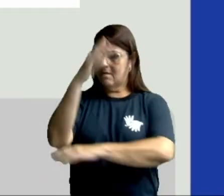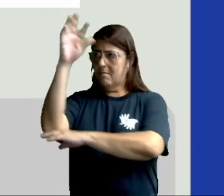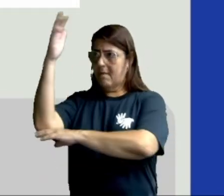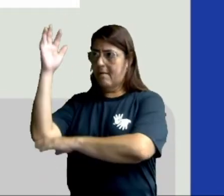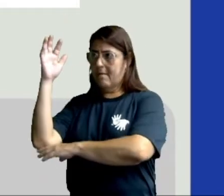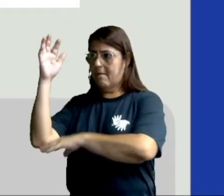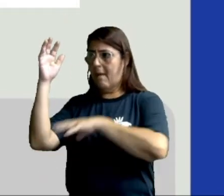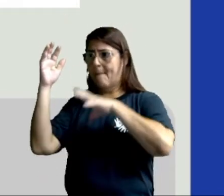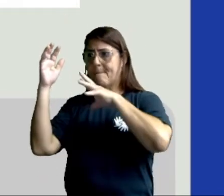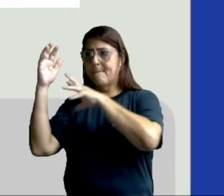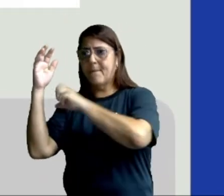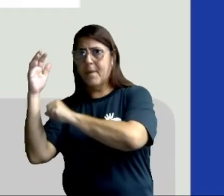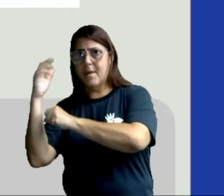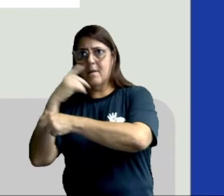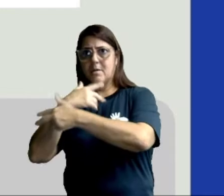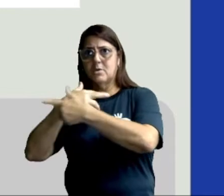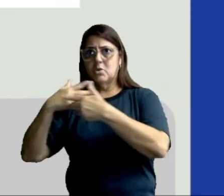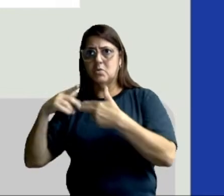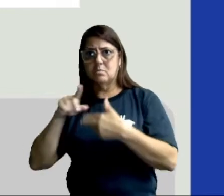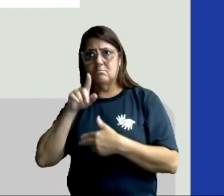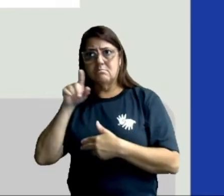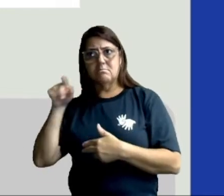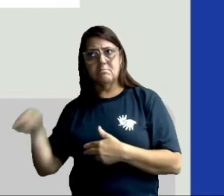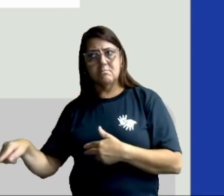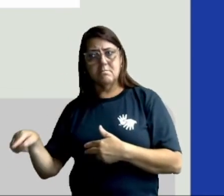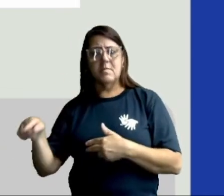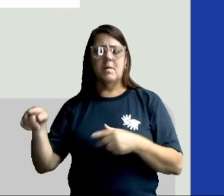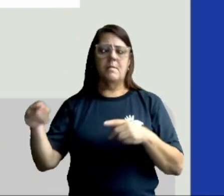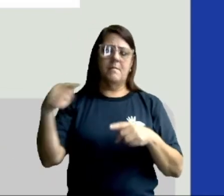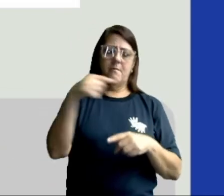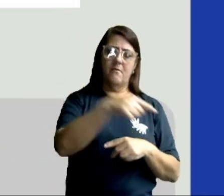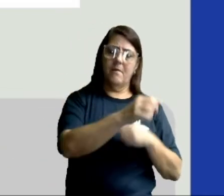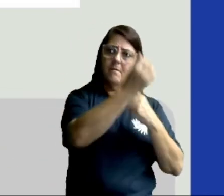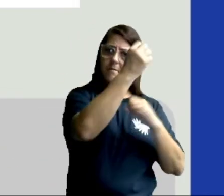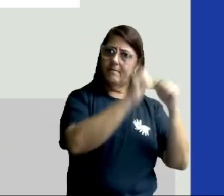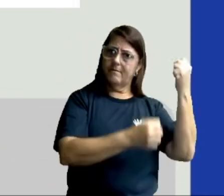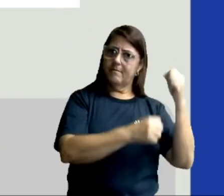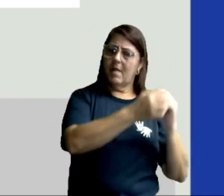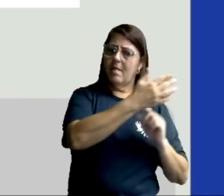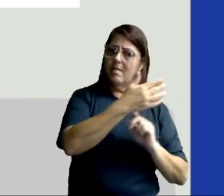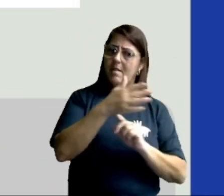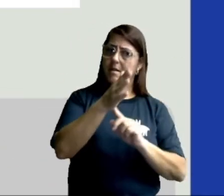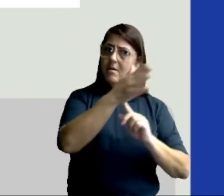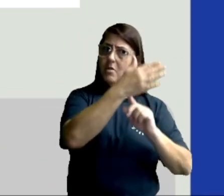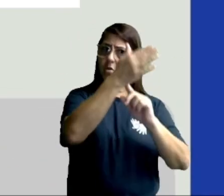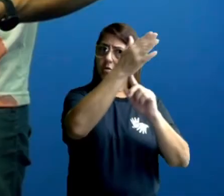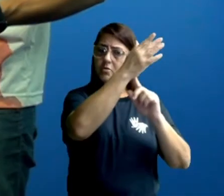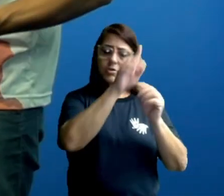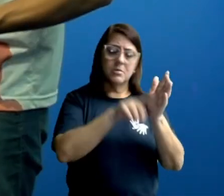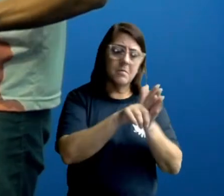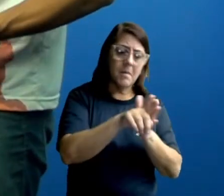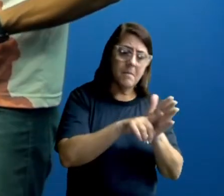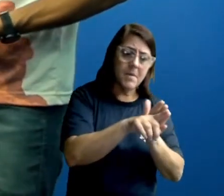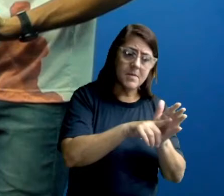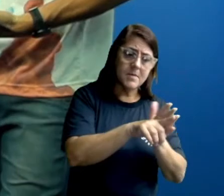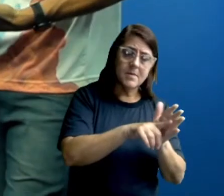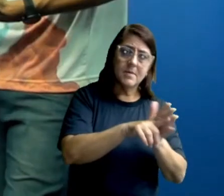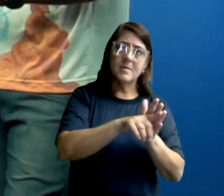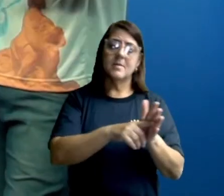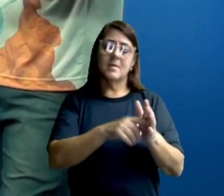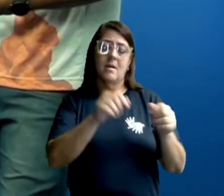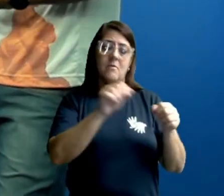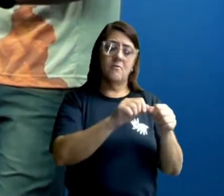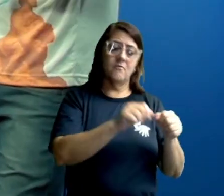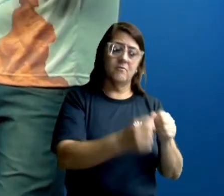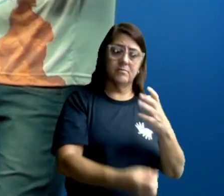natureza, a matéria-prima para a produção desses medicamentos, a gente precisa ter tecnologia dentro desse processo de